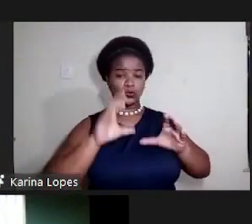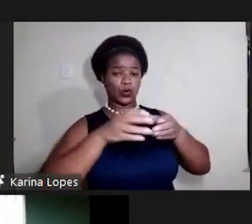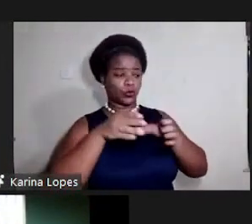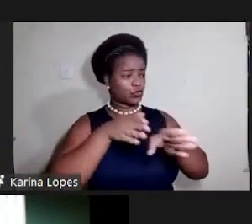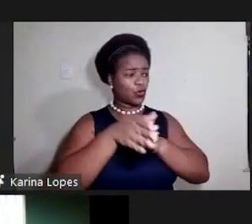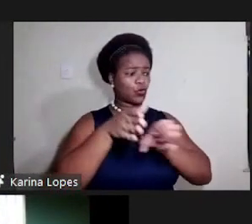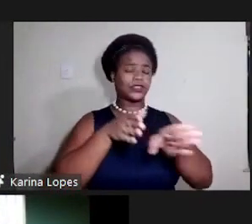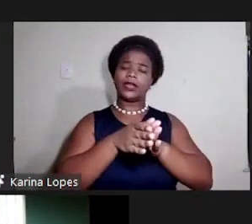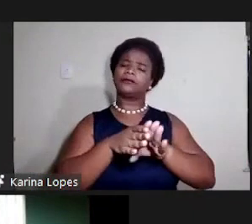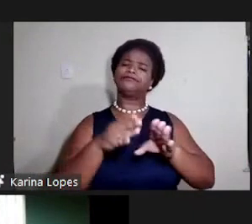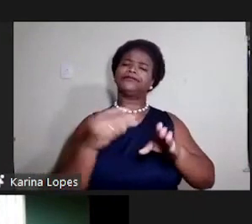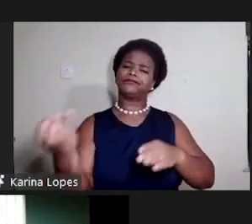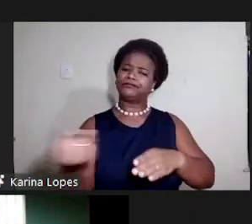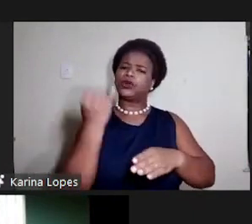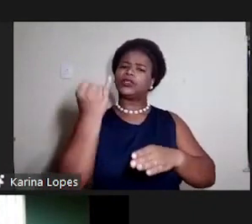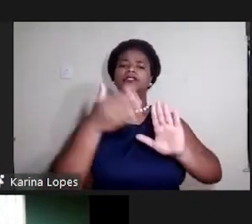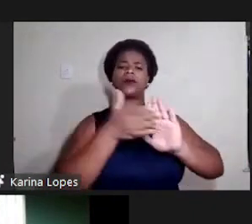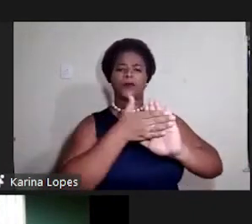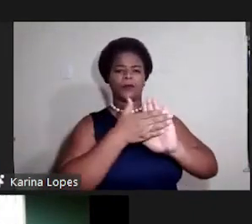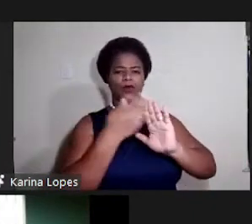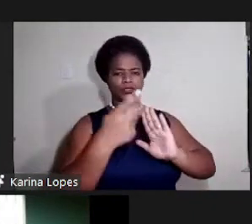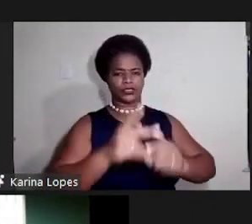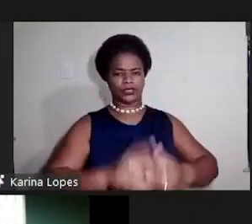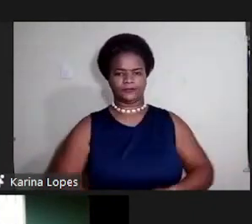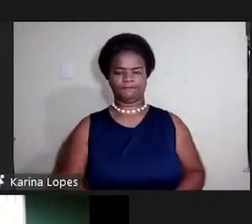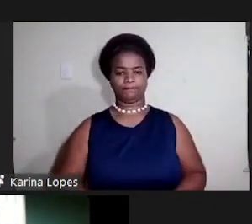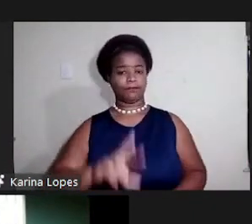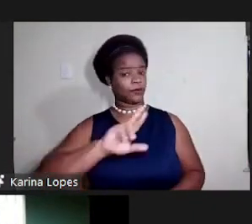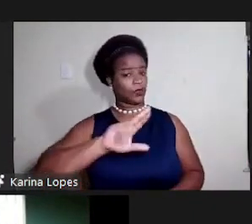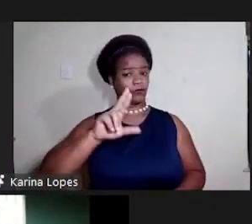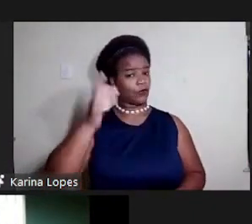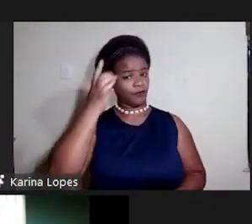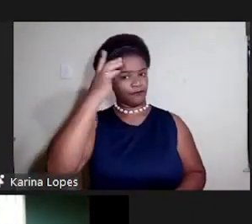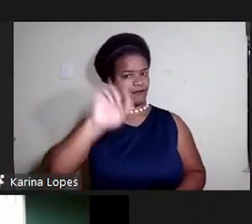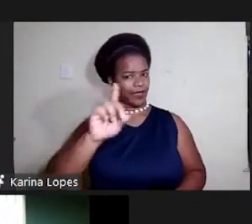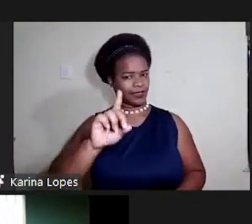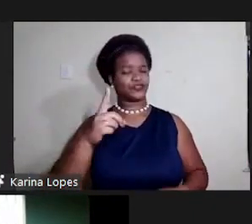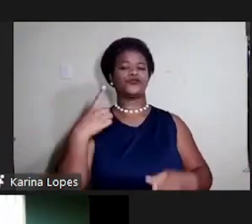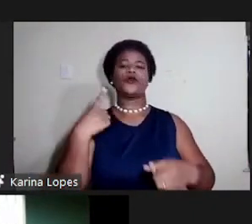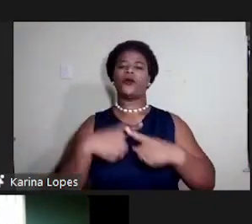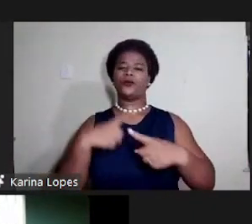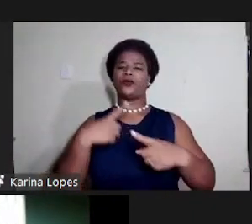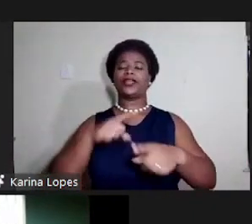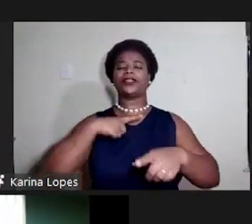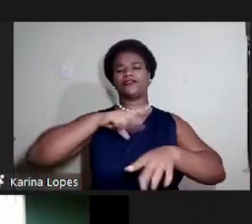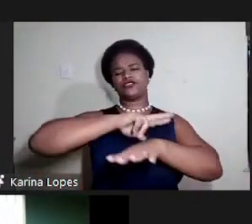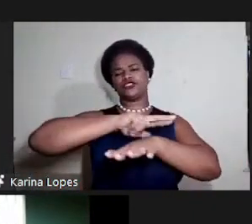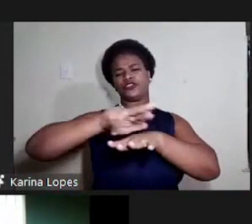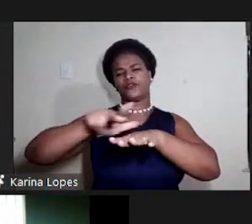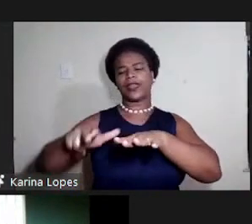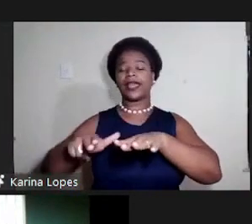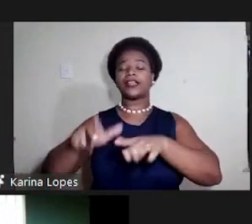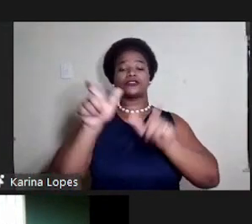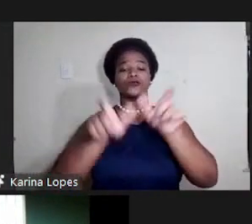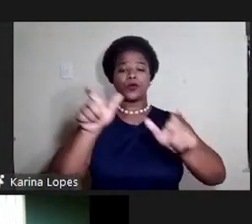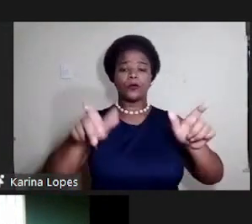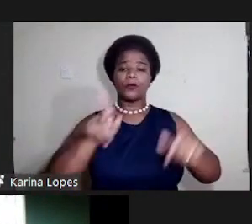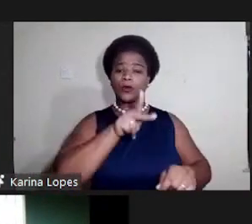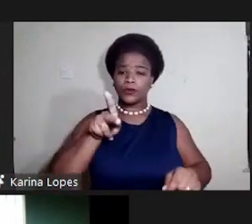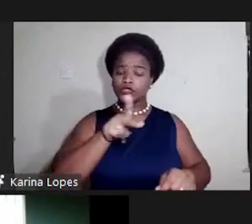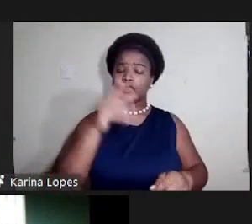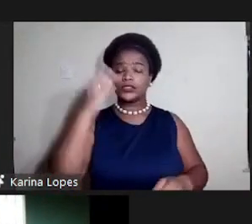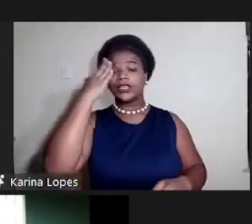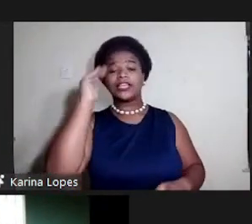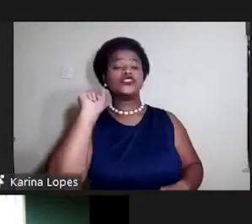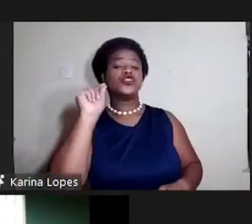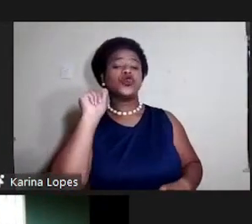proposta. Não foi uma tarefa fácil, pois várias pessoas docentes da FACED entendiam que o modelo